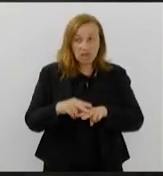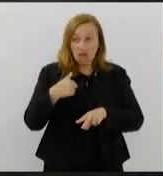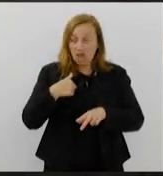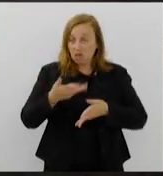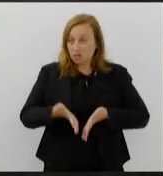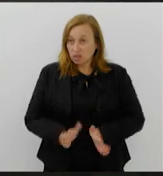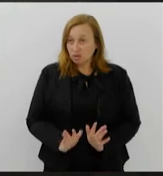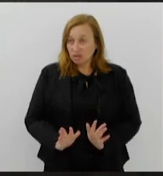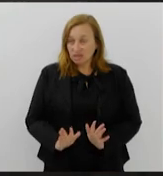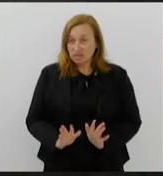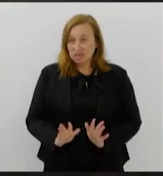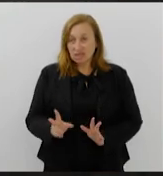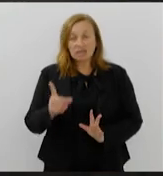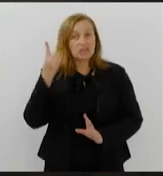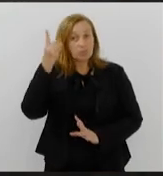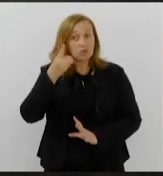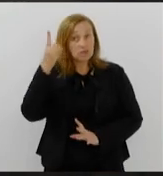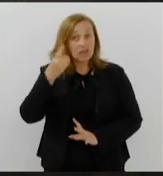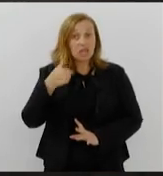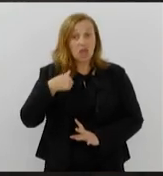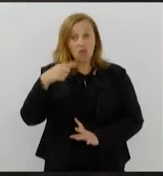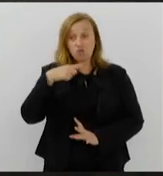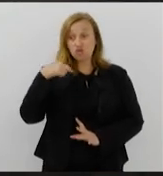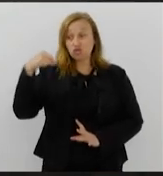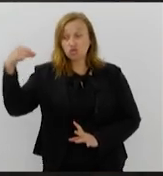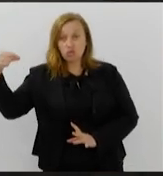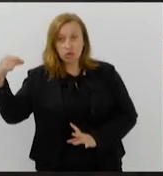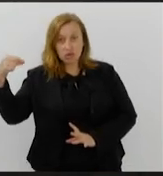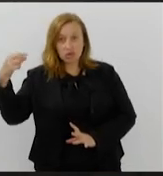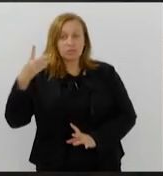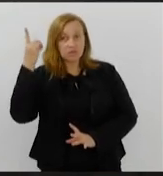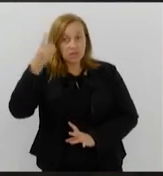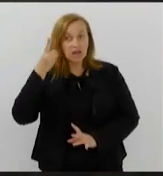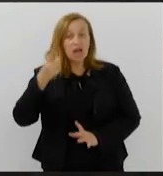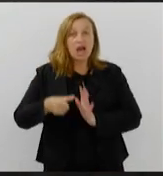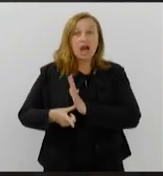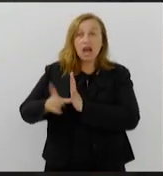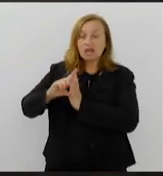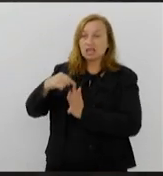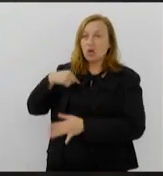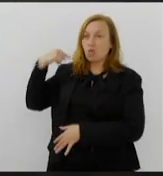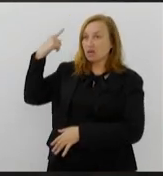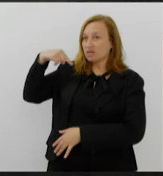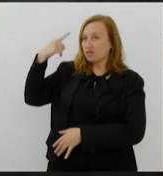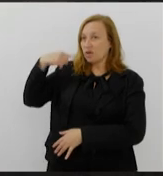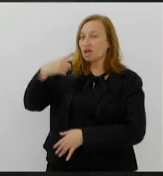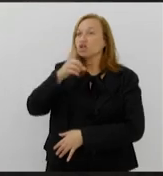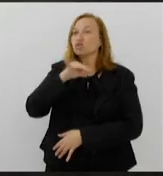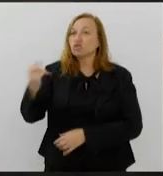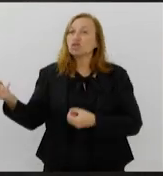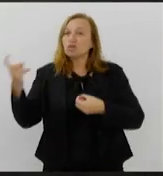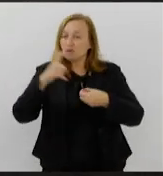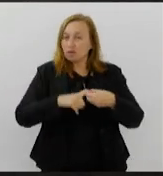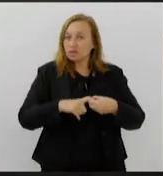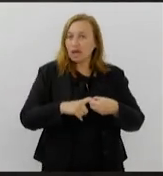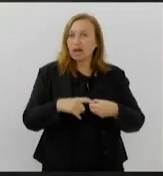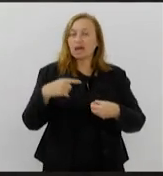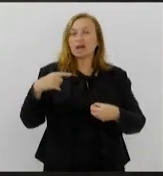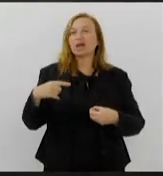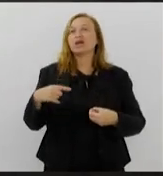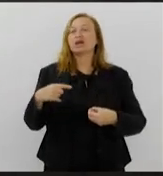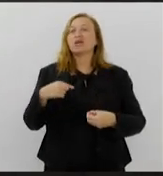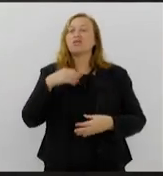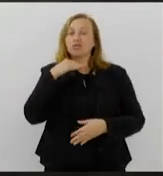deputado, eu estou deputado, o que eu sou e me estudei para ser é advogado, e o dia que eu precisar voltar, volto de cabeça erguida com a